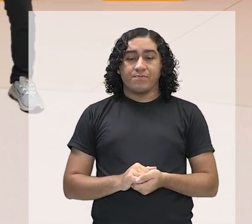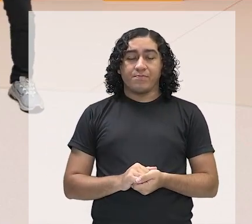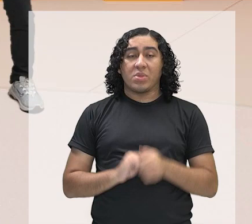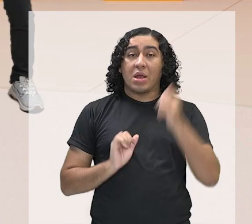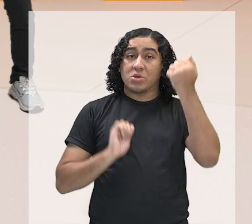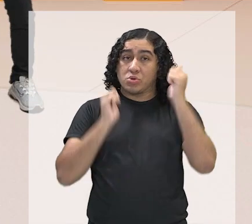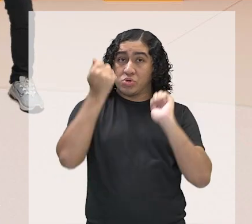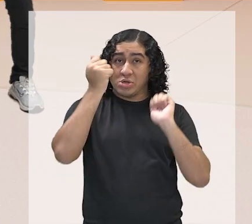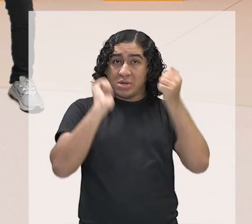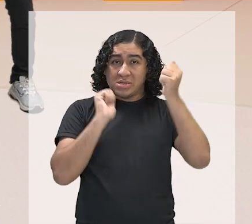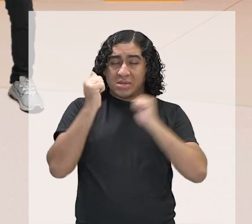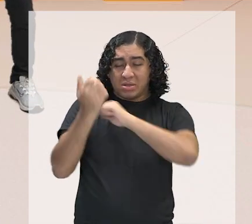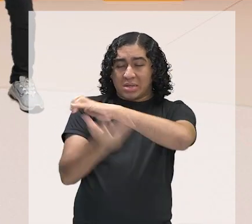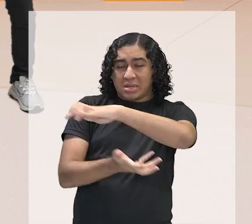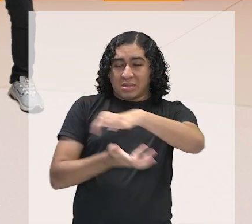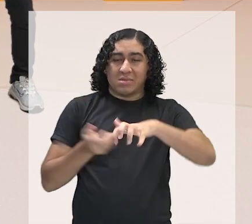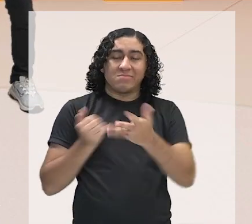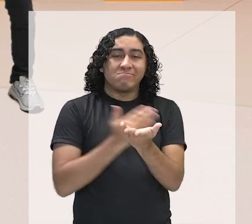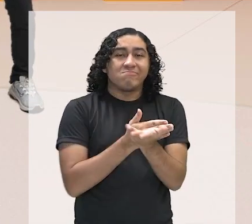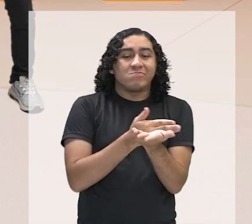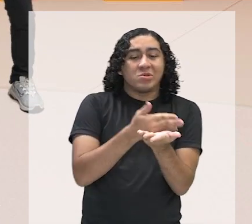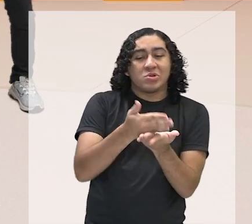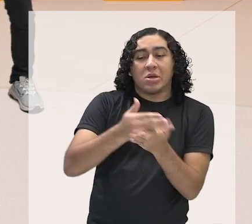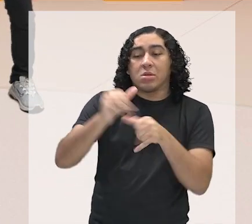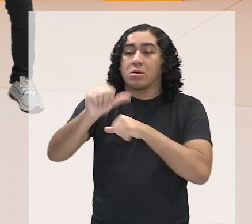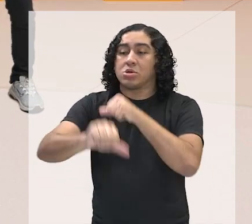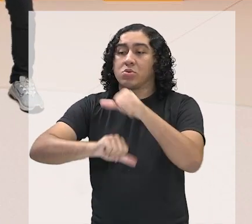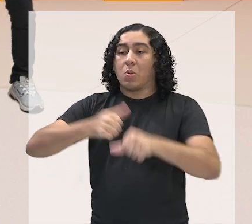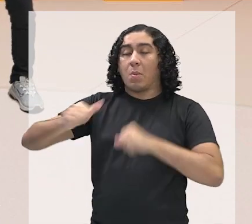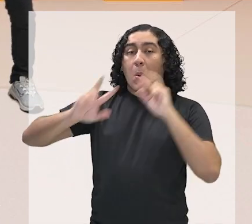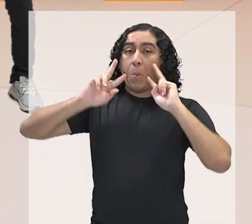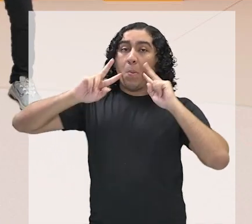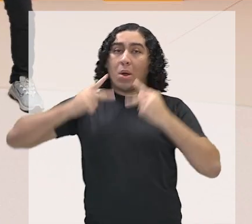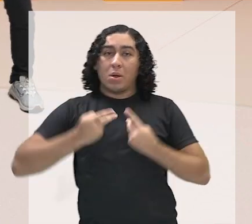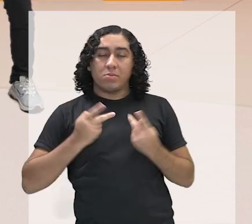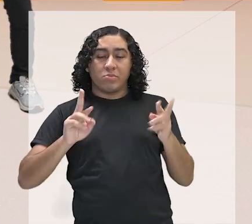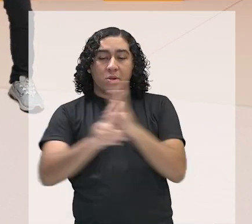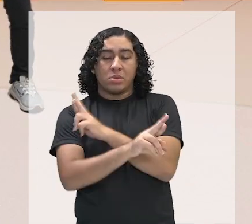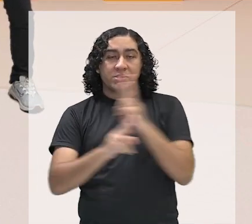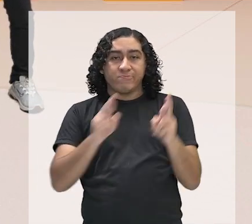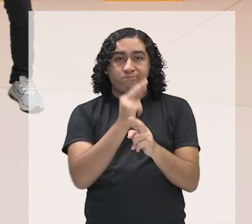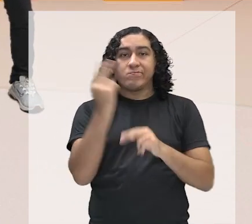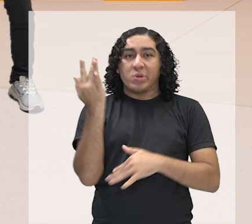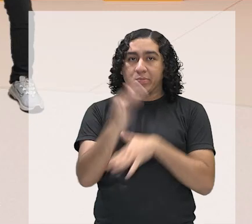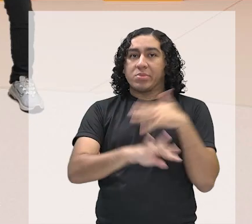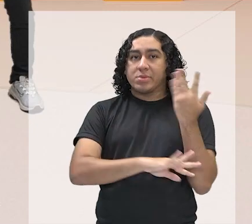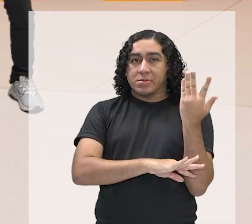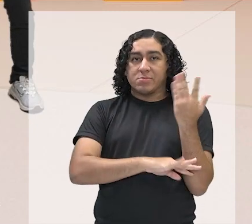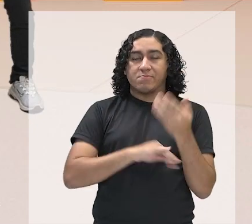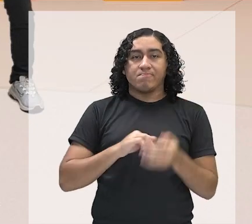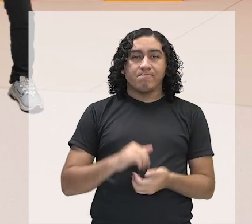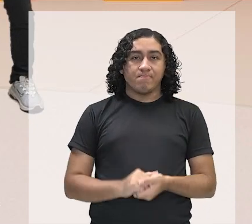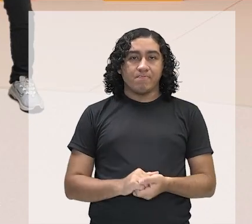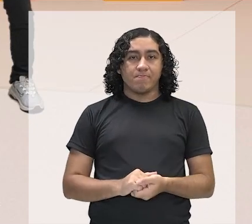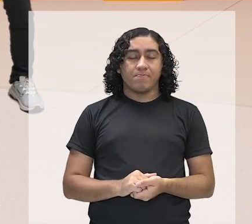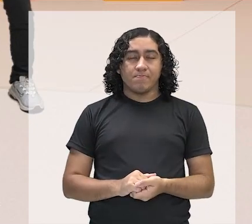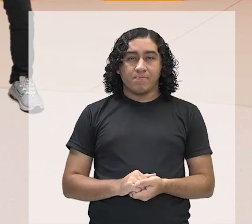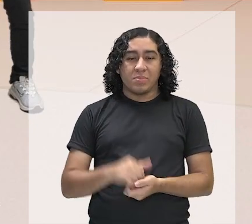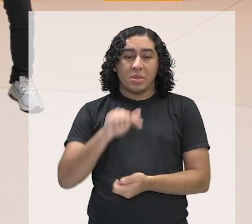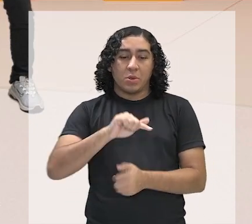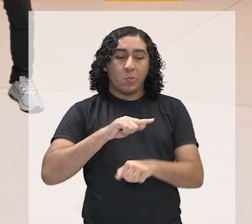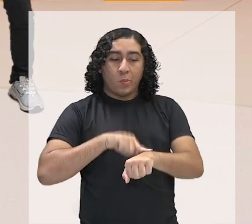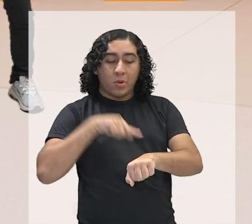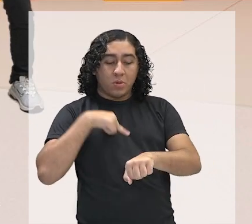forma que o homem se relaciona com o meio ambiente, com a natureza, tá bom? A partir desse momento, nós passamos a